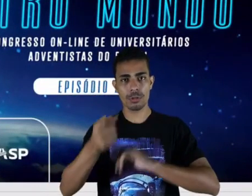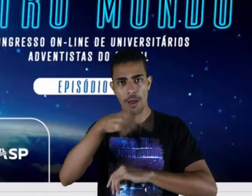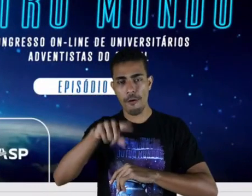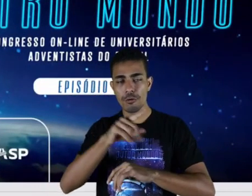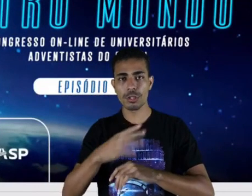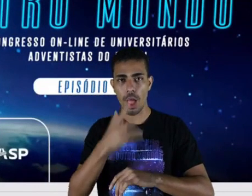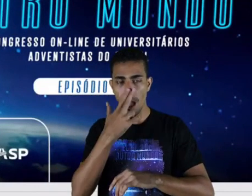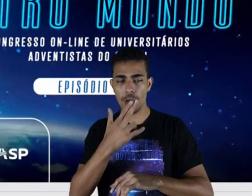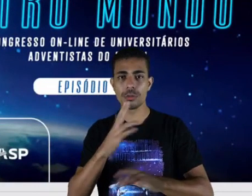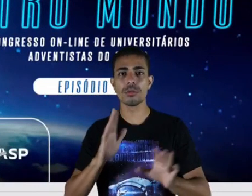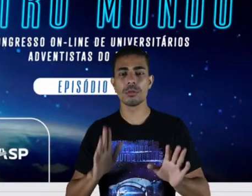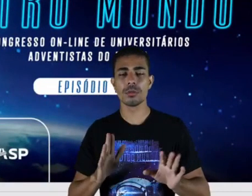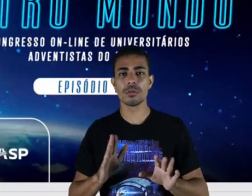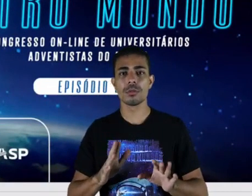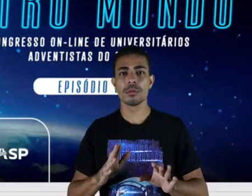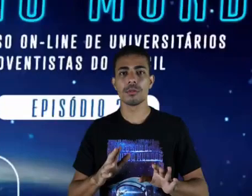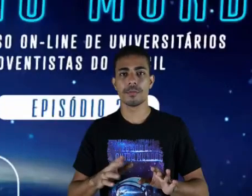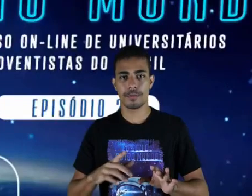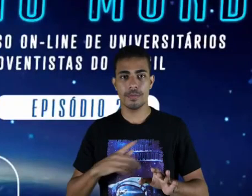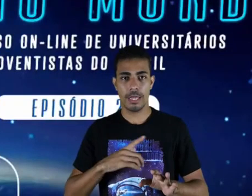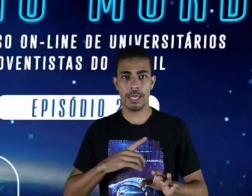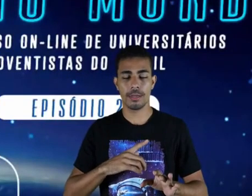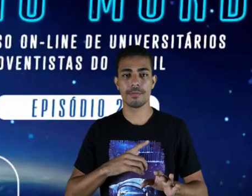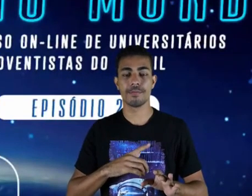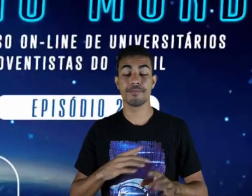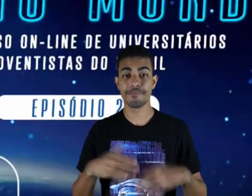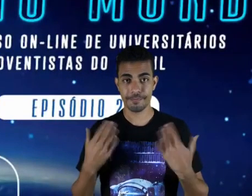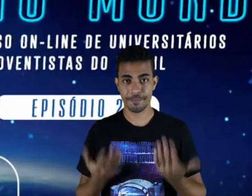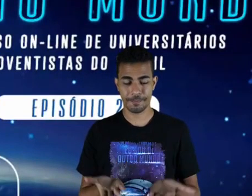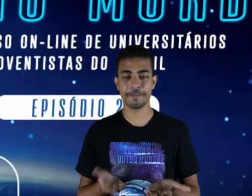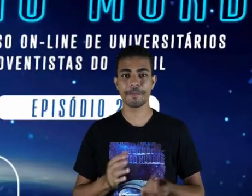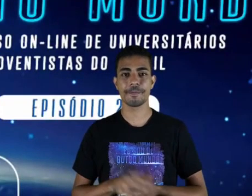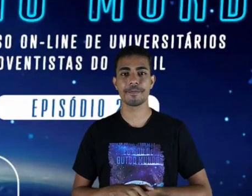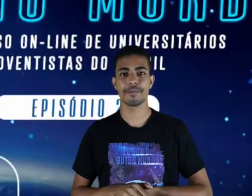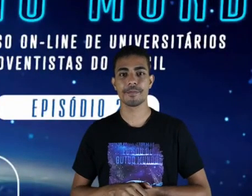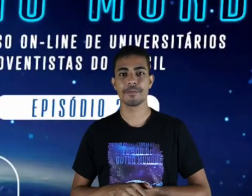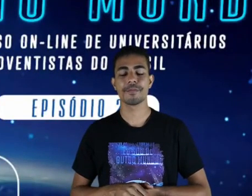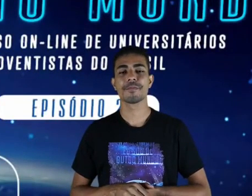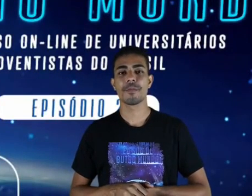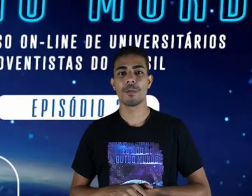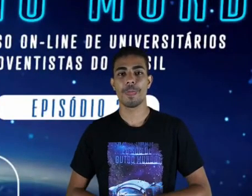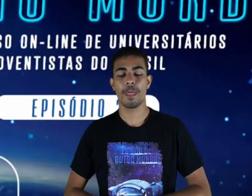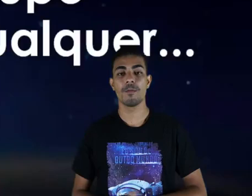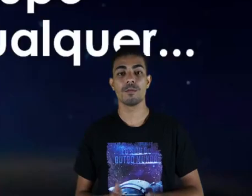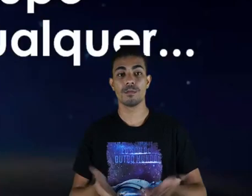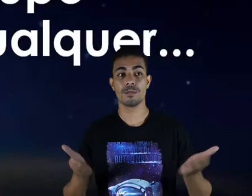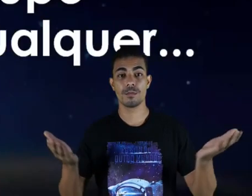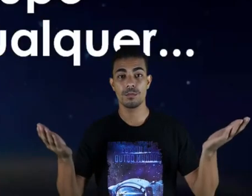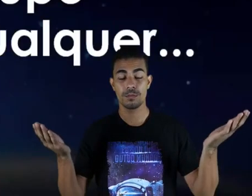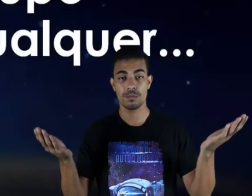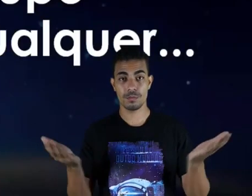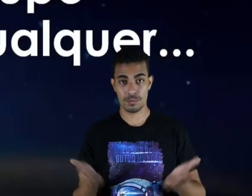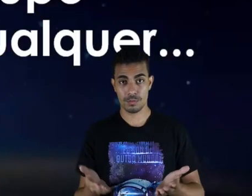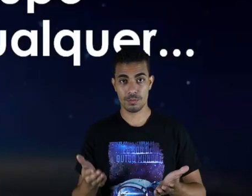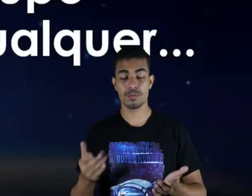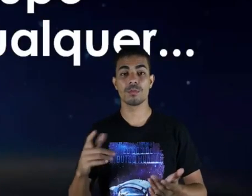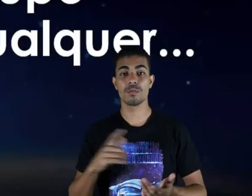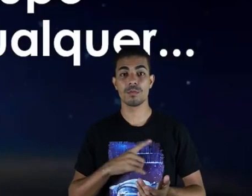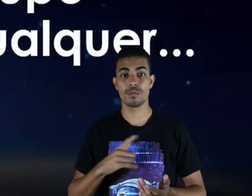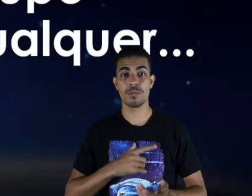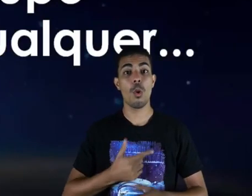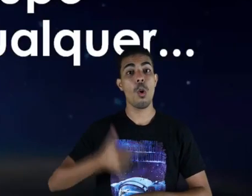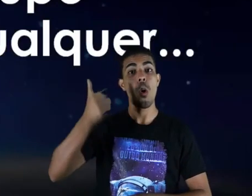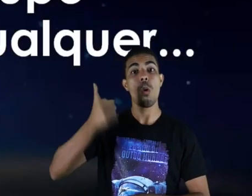aí. A tela cheia. Muito bem. Hoje nós estamos no segundo